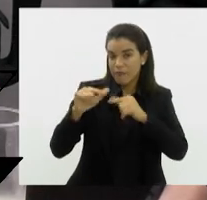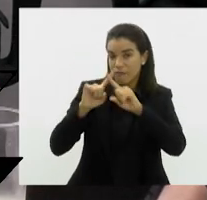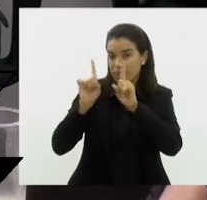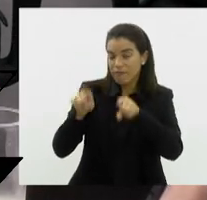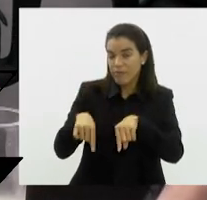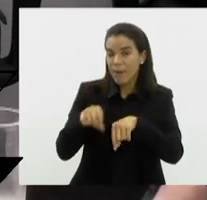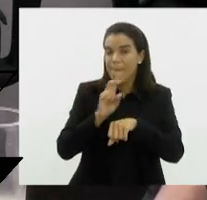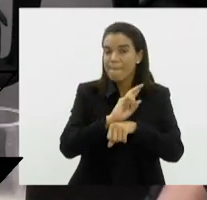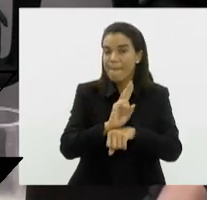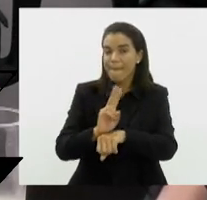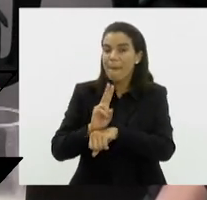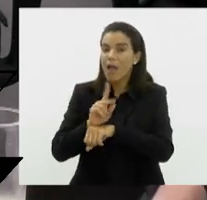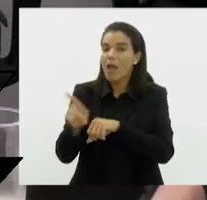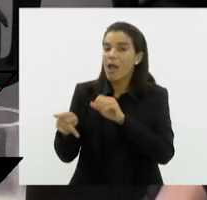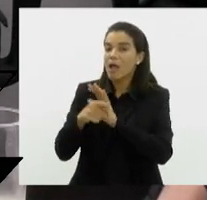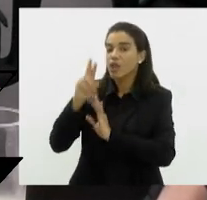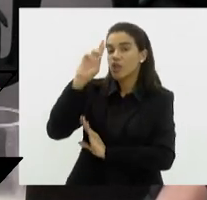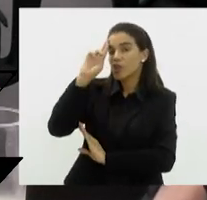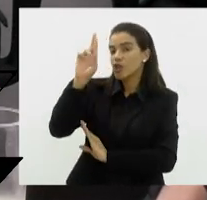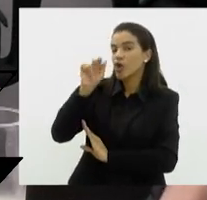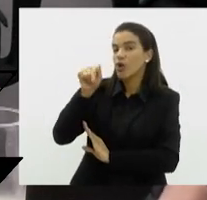de propriedade,